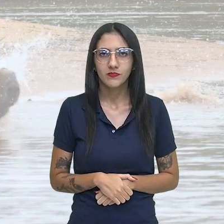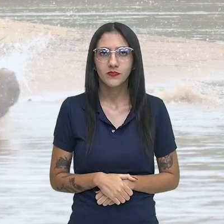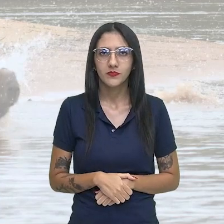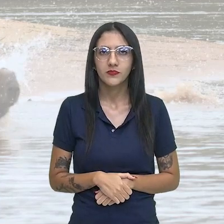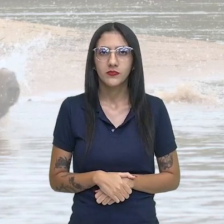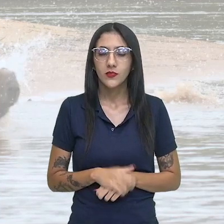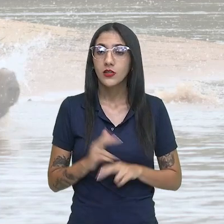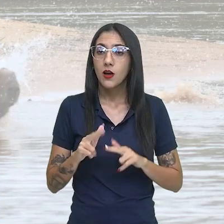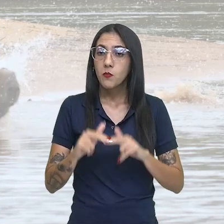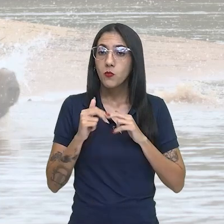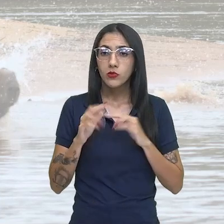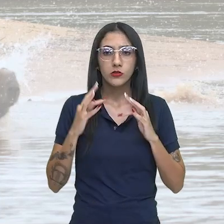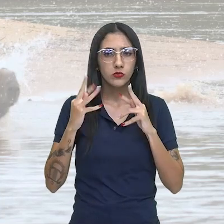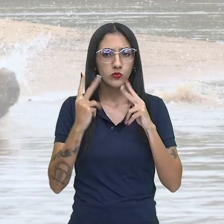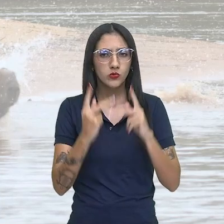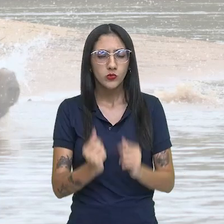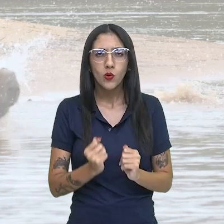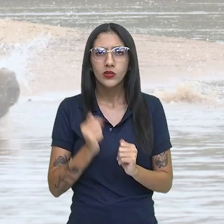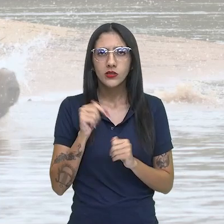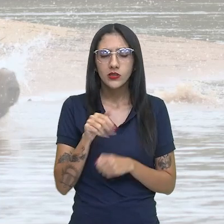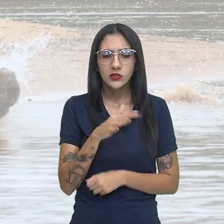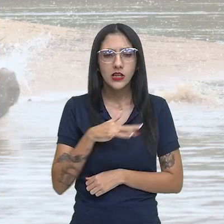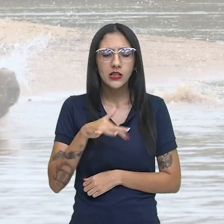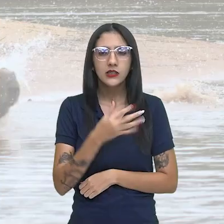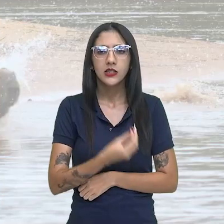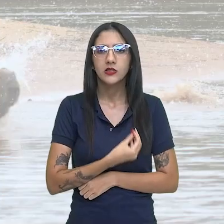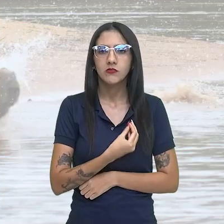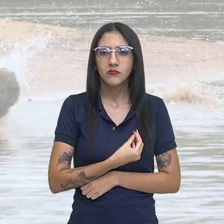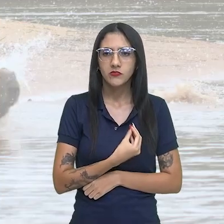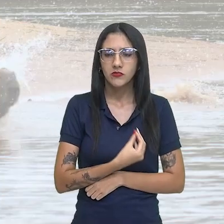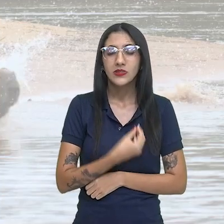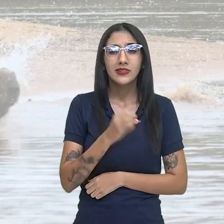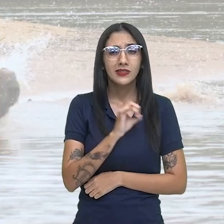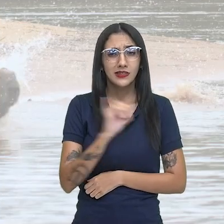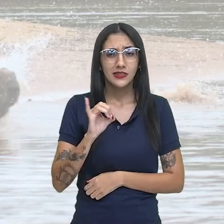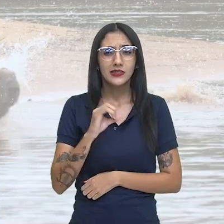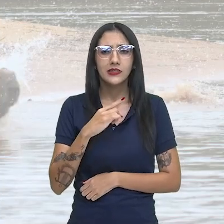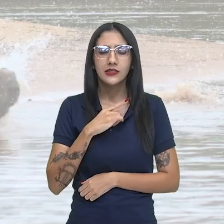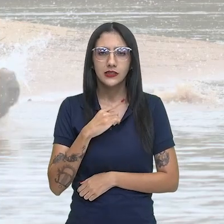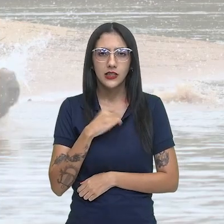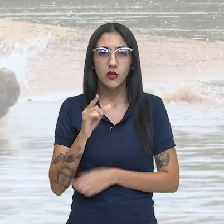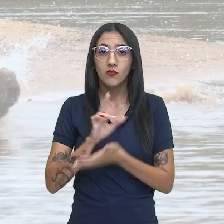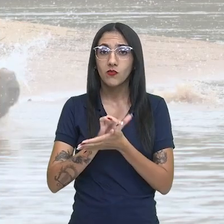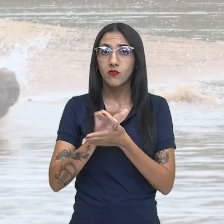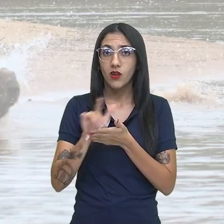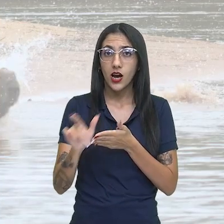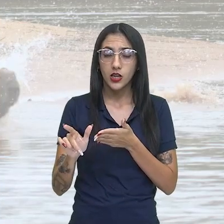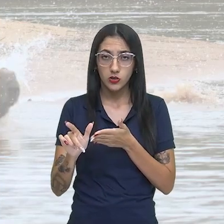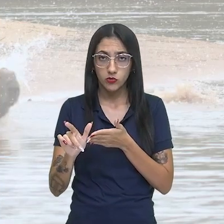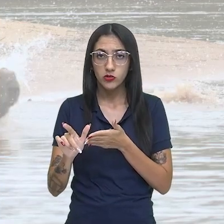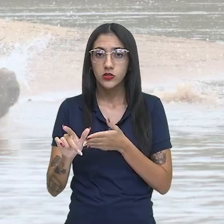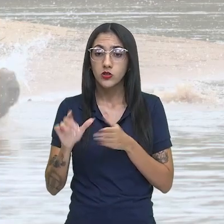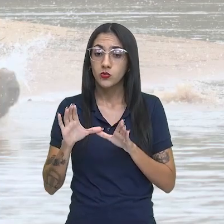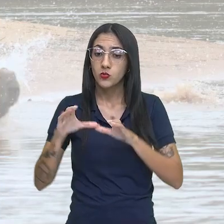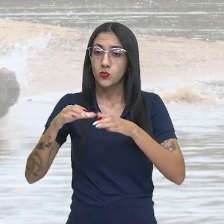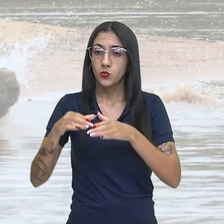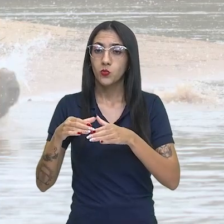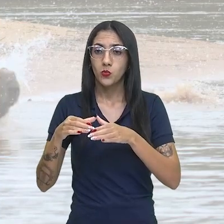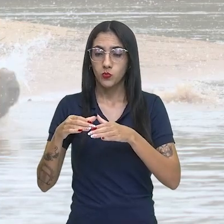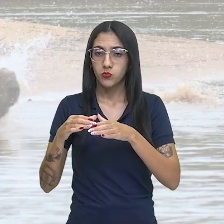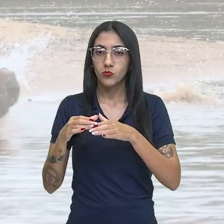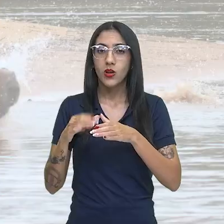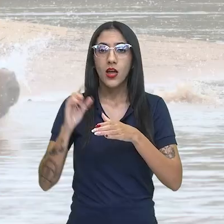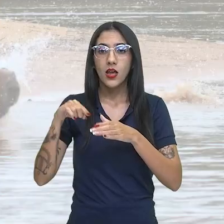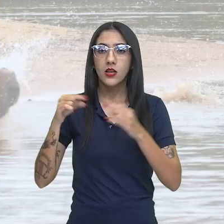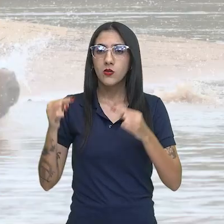que estão presentes em um ambiente, quando vários indivíduos de uma mesma espécie, eles fazem